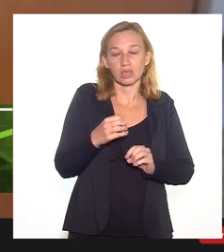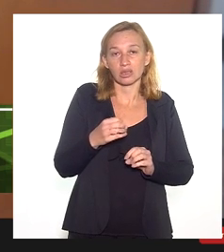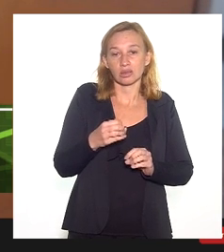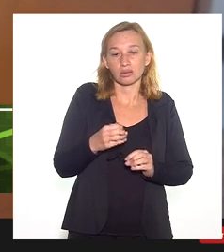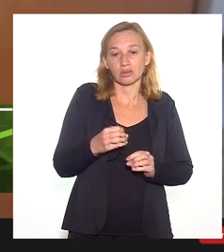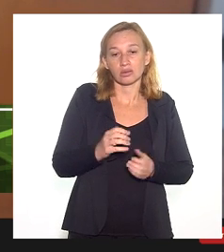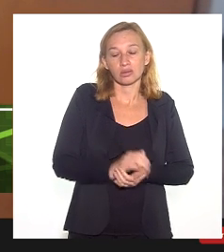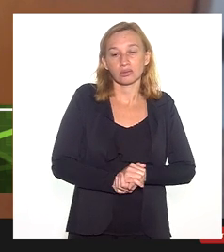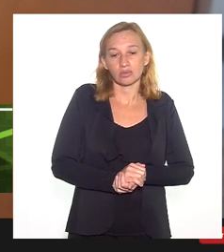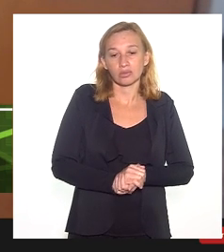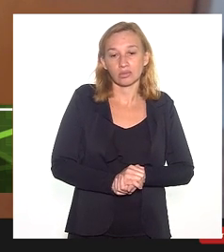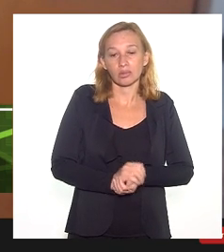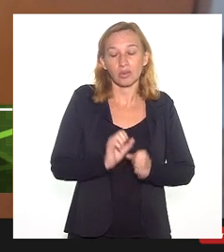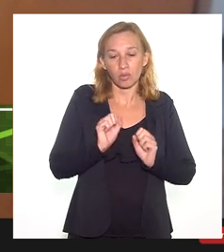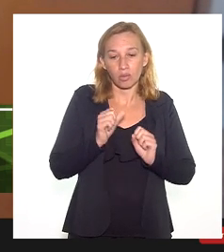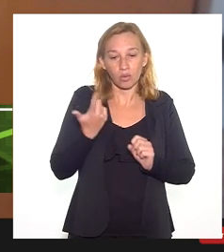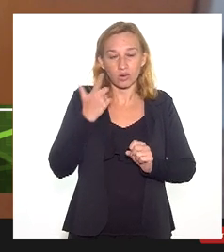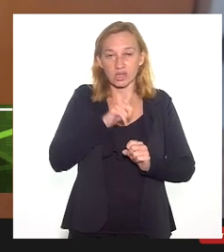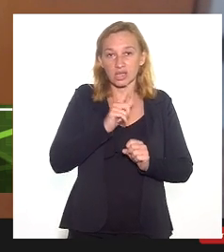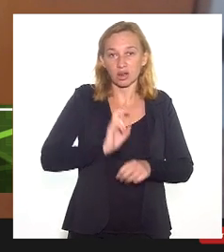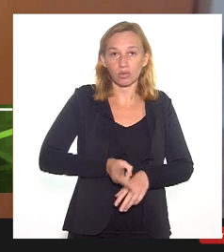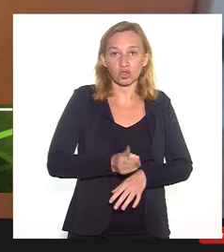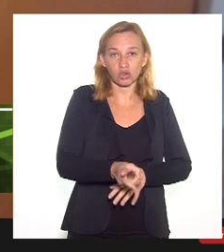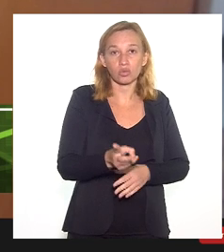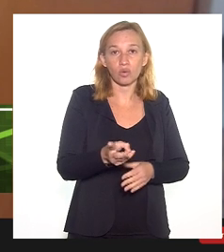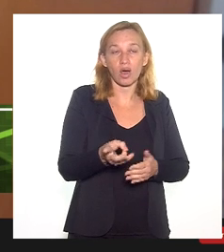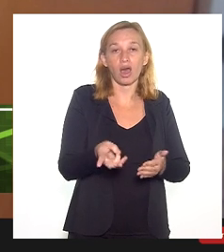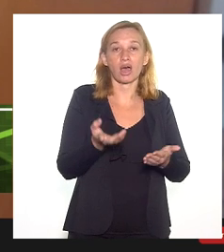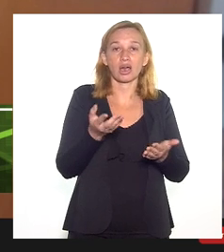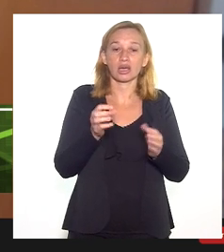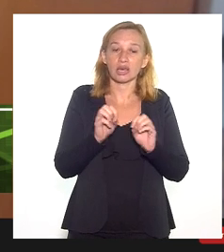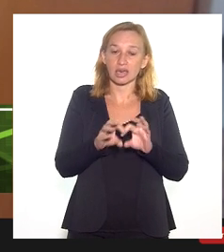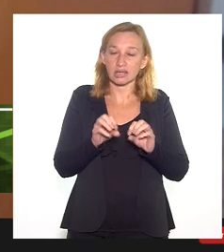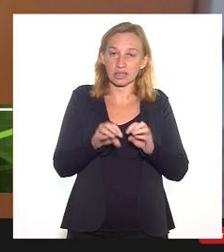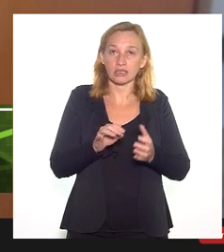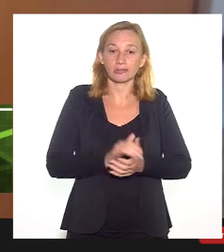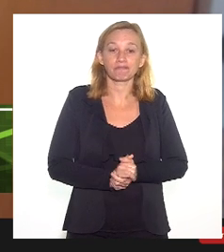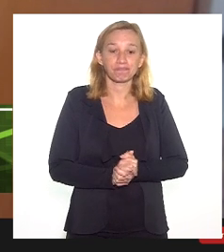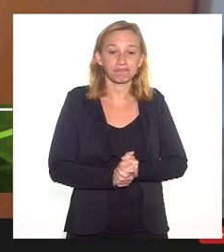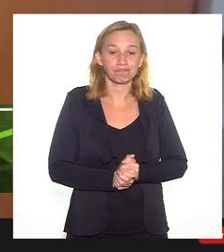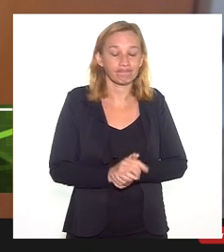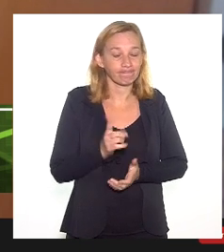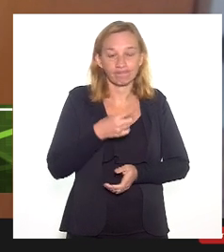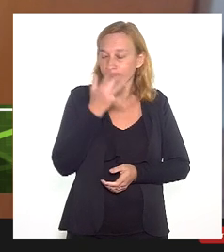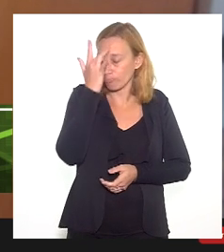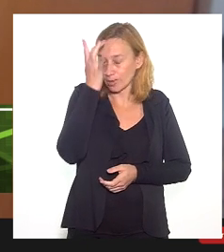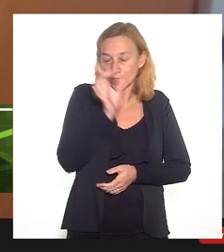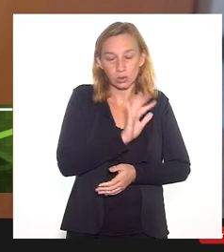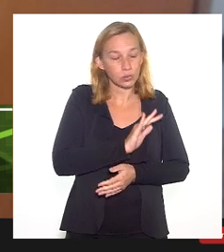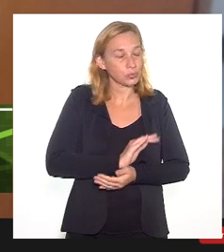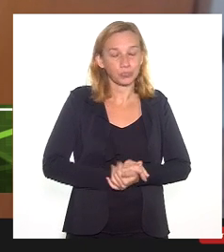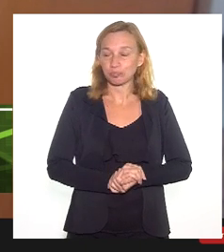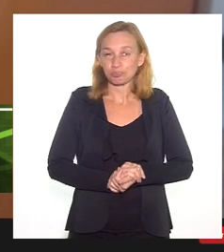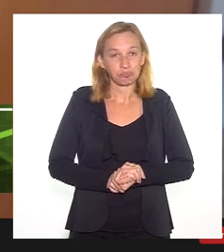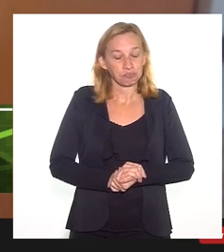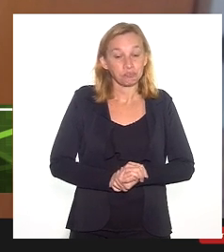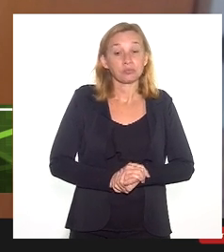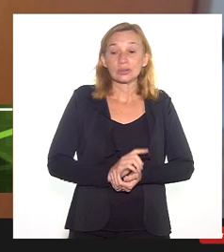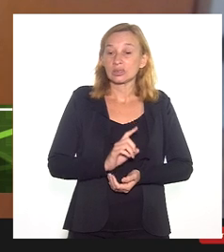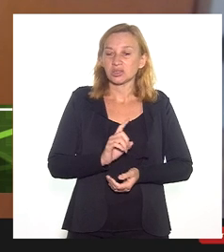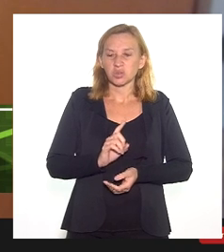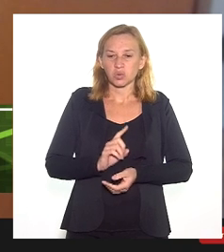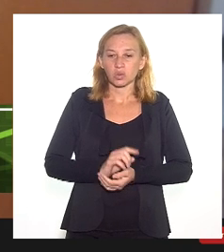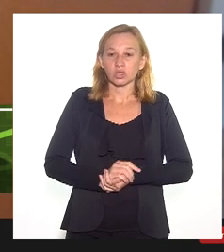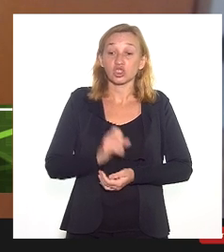as nossas atividades institucionais, nossos compromissos com a sociedade clube-inense. Não foi fácil para ninguém, não está sendo